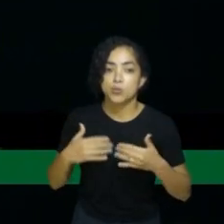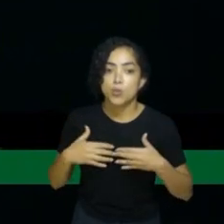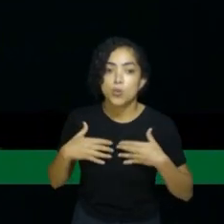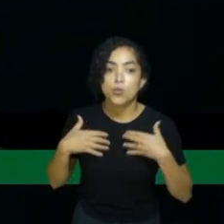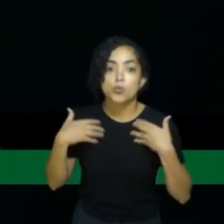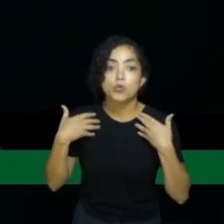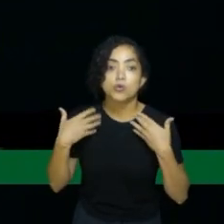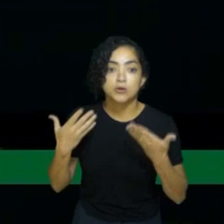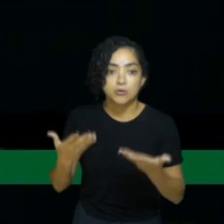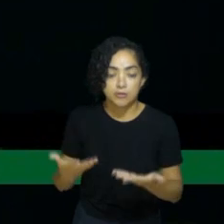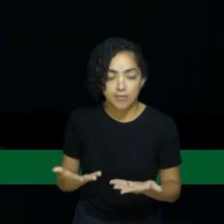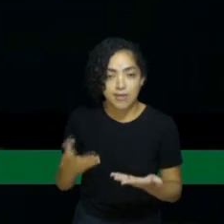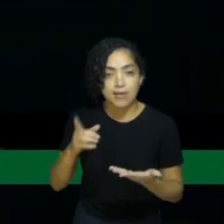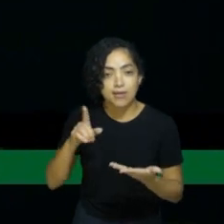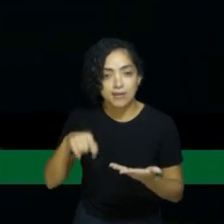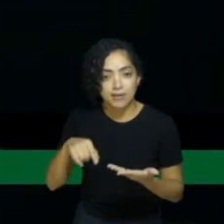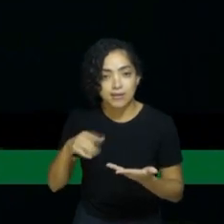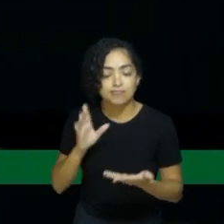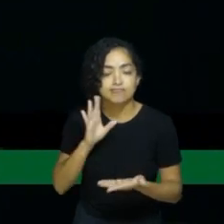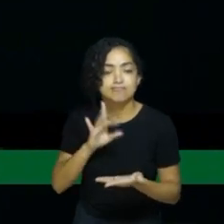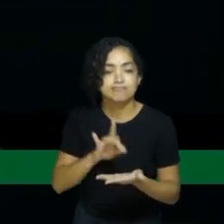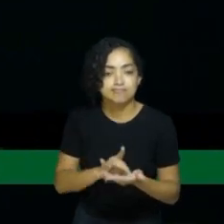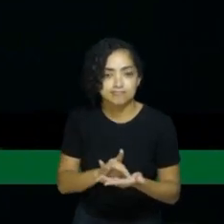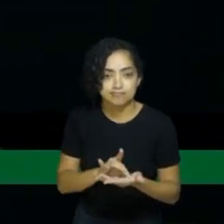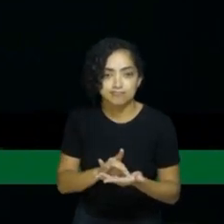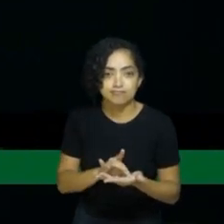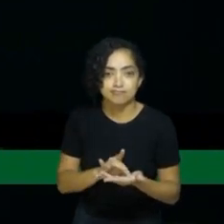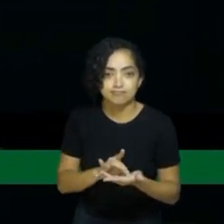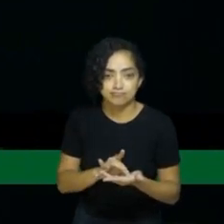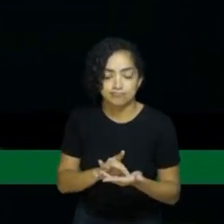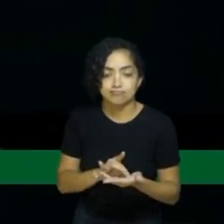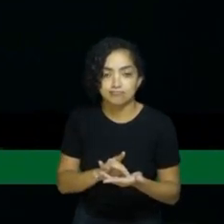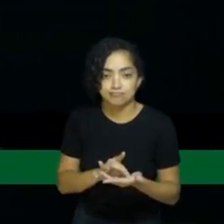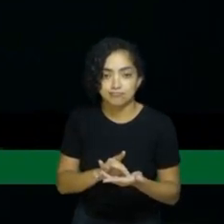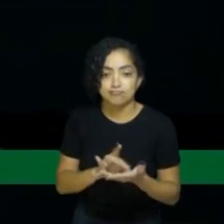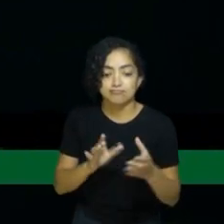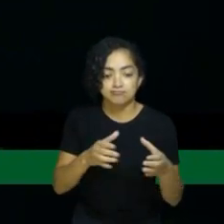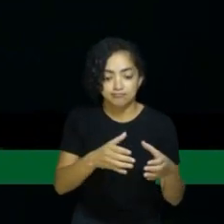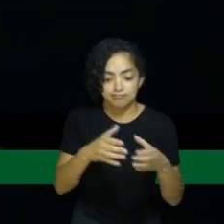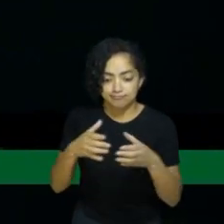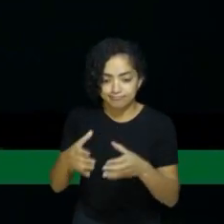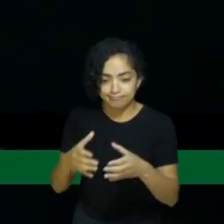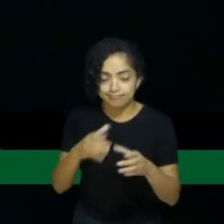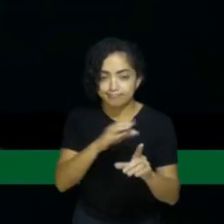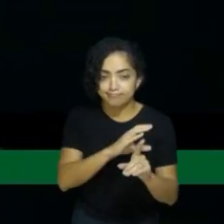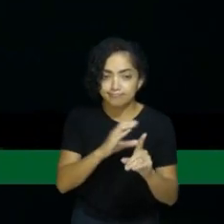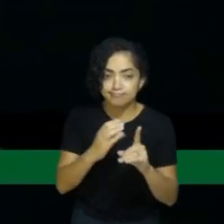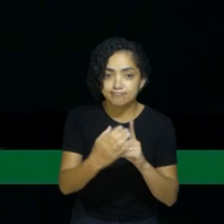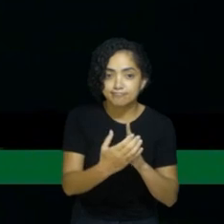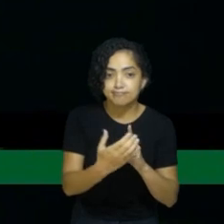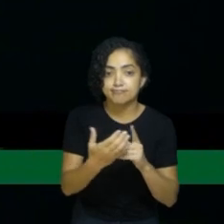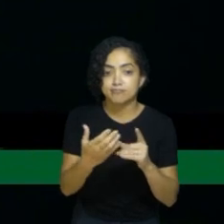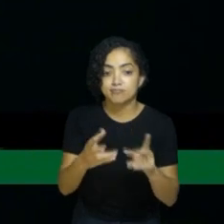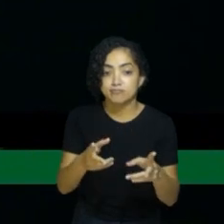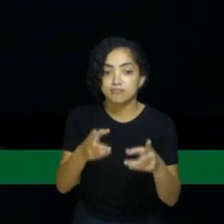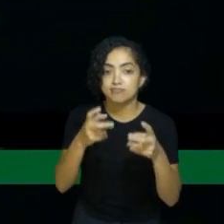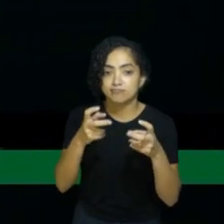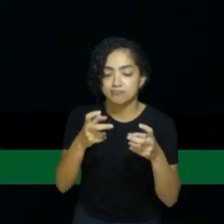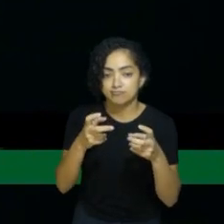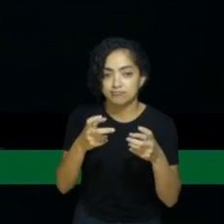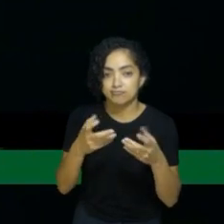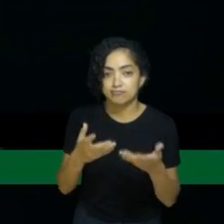o reconhecimento que temos da comunidade, que percebe